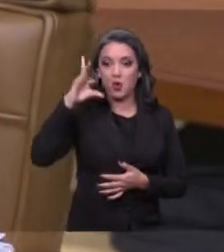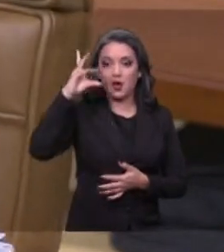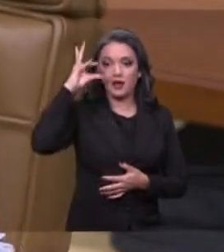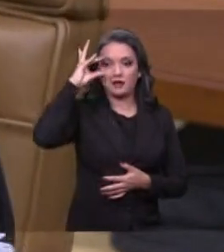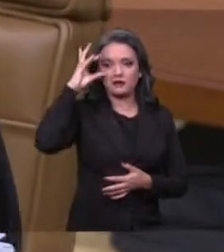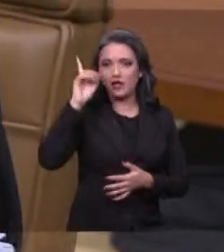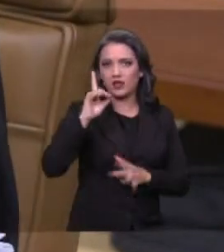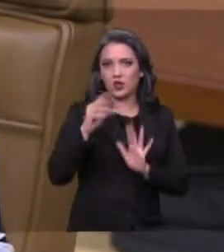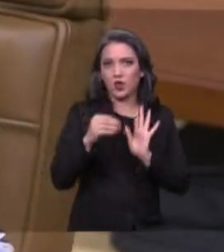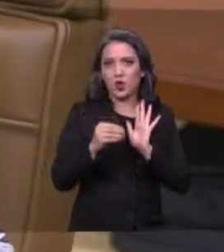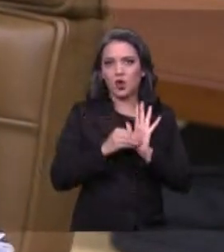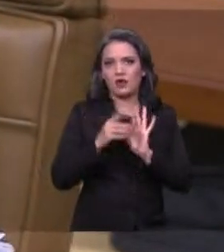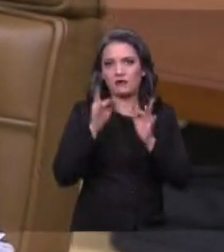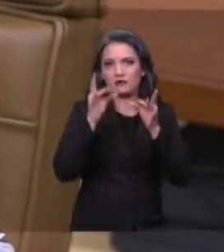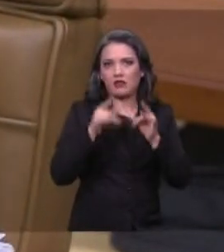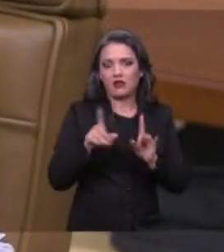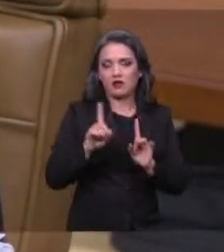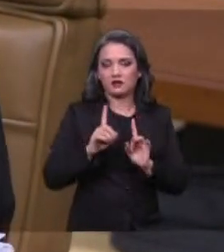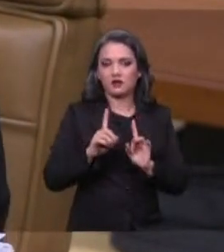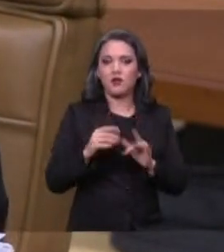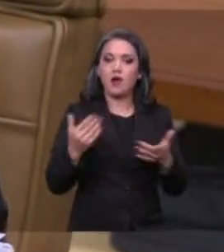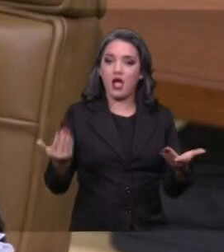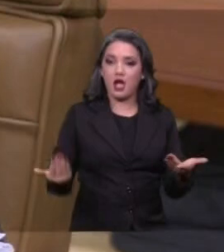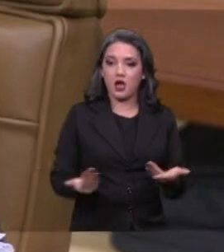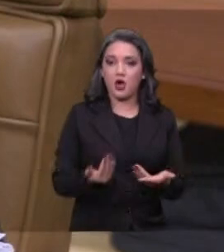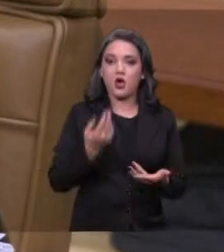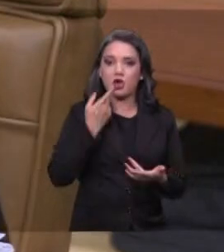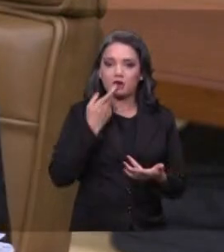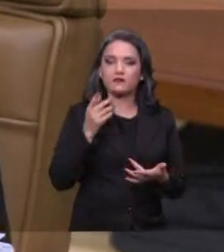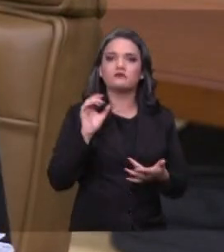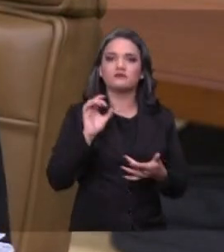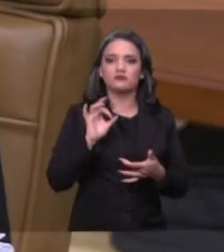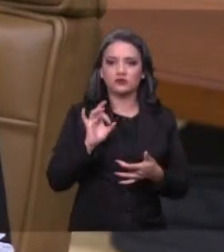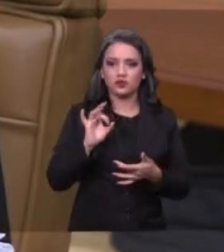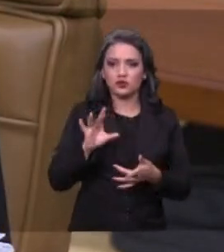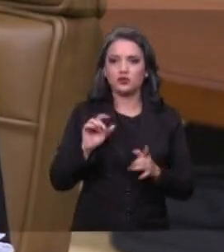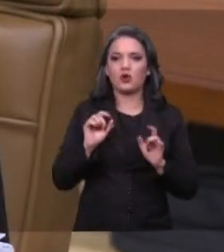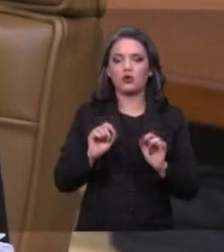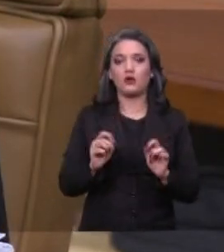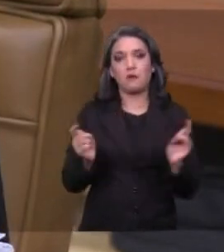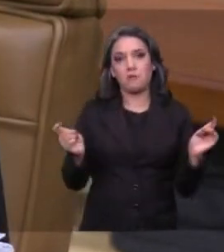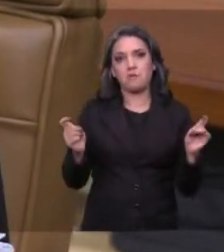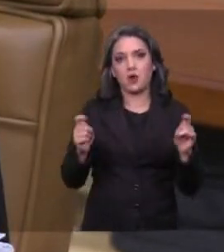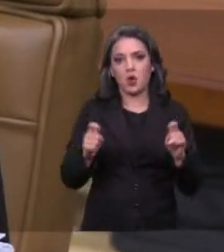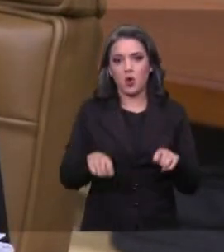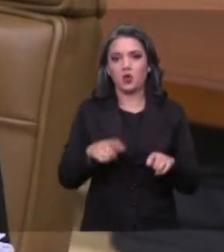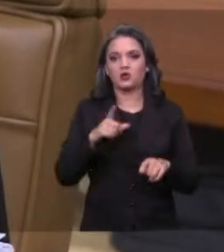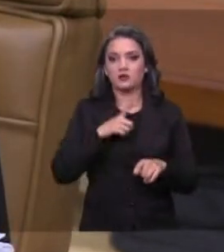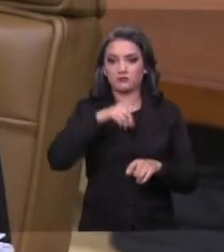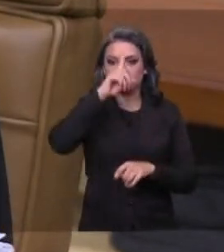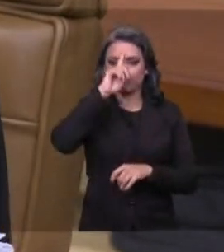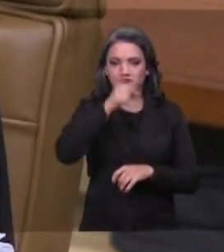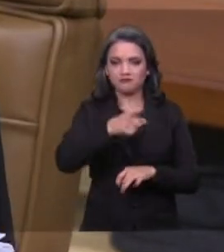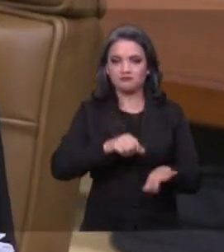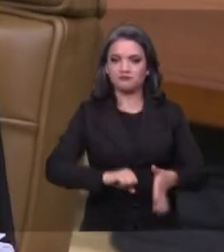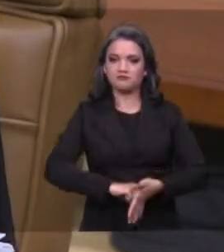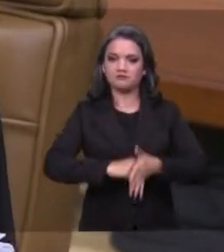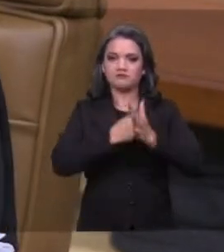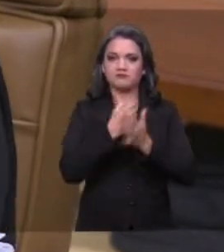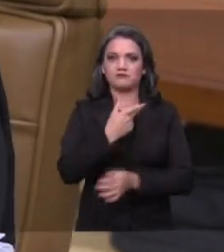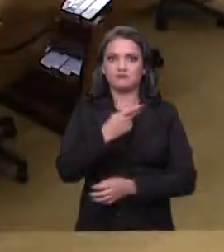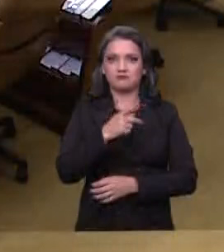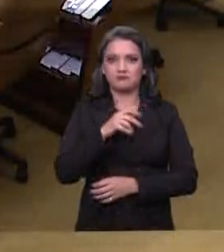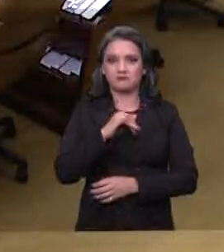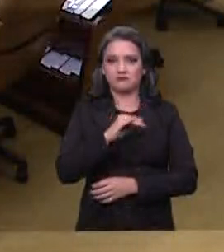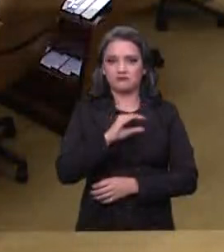podemos discutir, mas eu, nesse momento, fico só na extensão da possibilidade de determinar o trancamento também dos PICs.